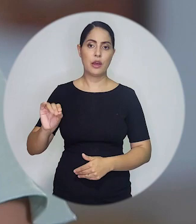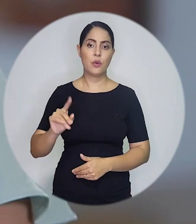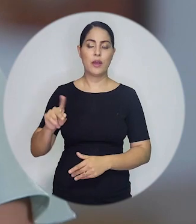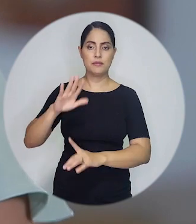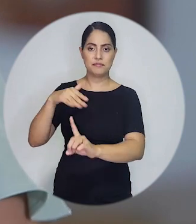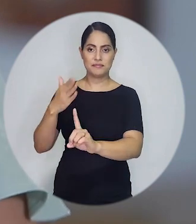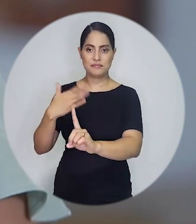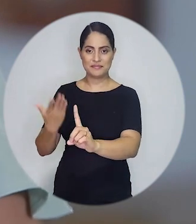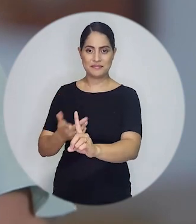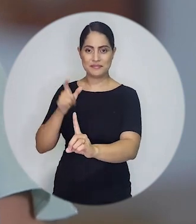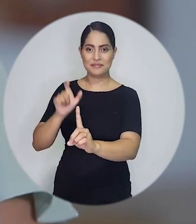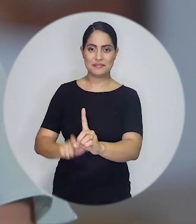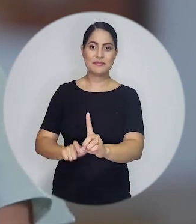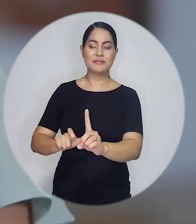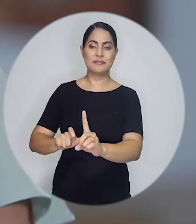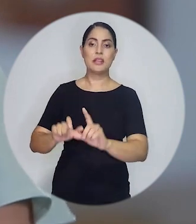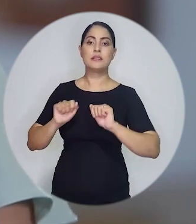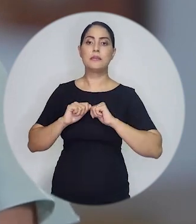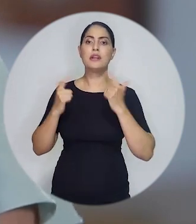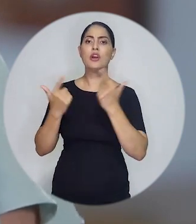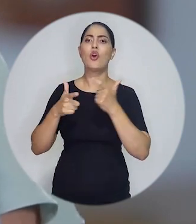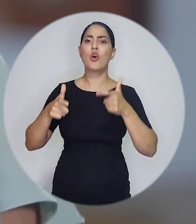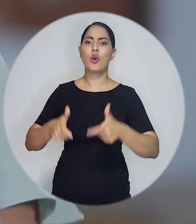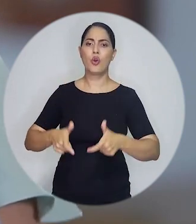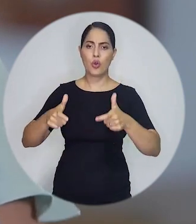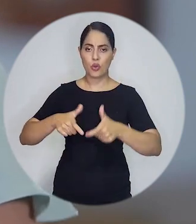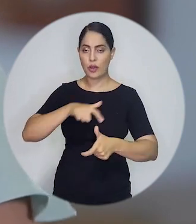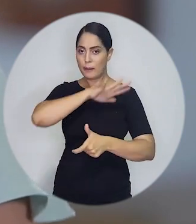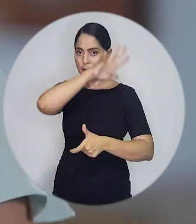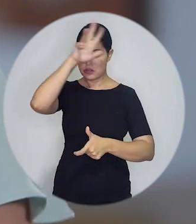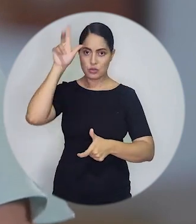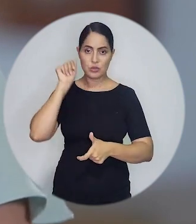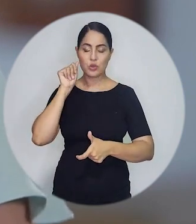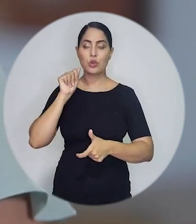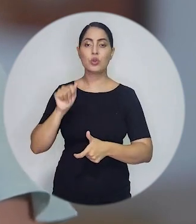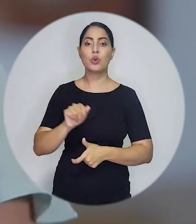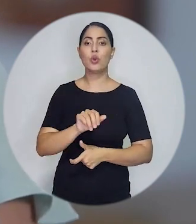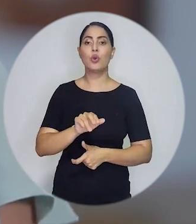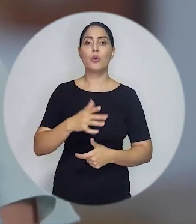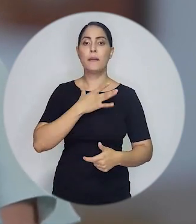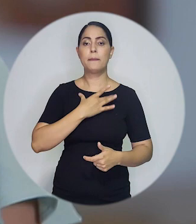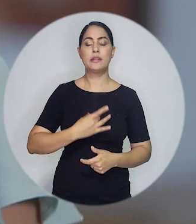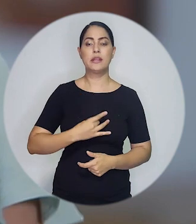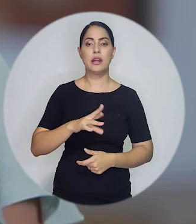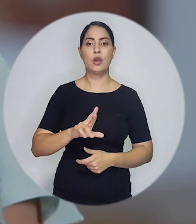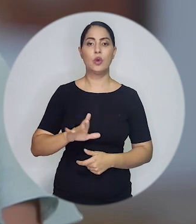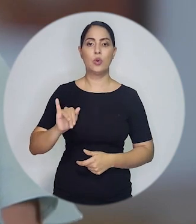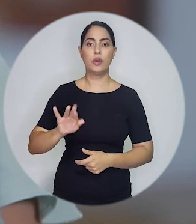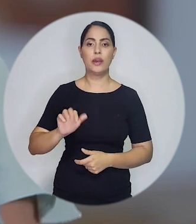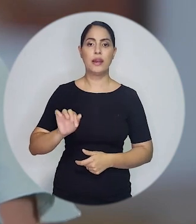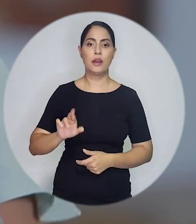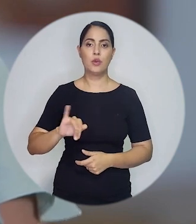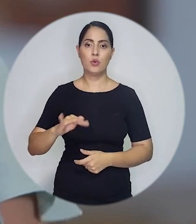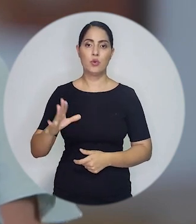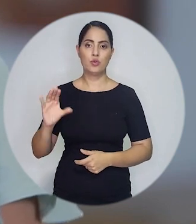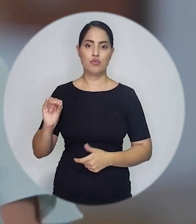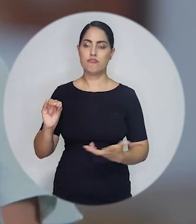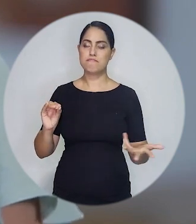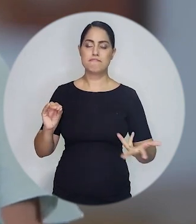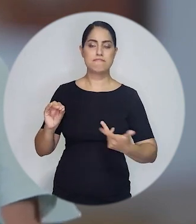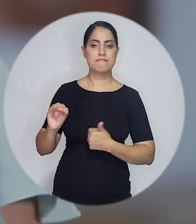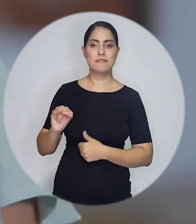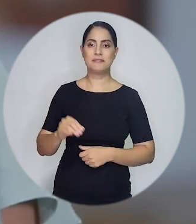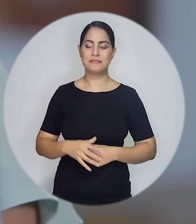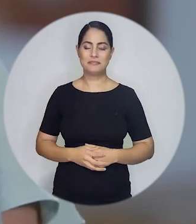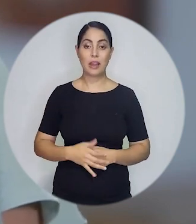Ordem, Marco Aurélio Choi, foi homenageado na Assembleia Legislativa do Amazonas com a outorga da medalha Rui Araújo, a